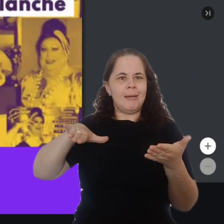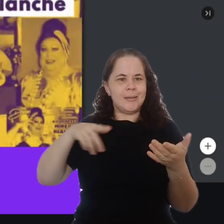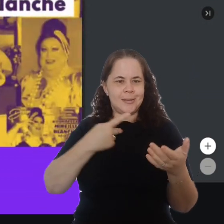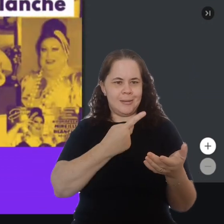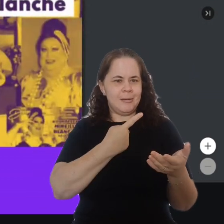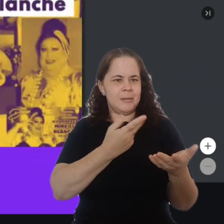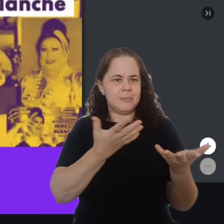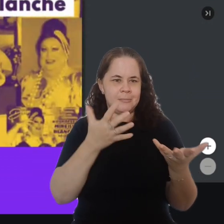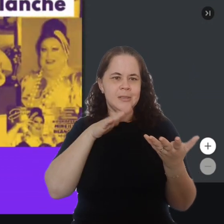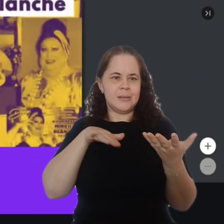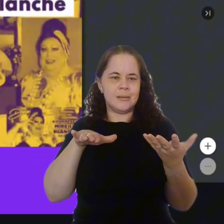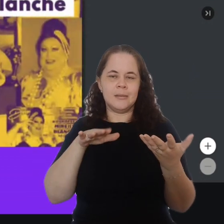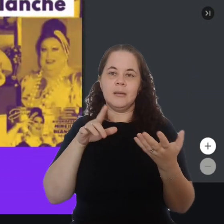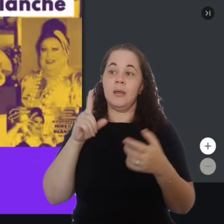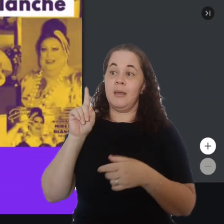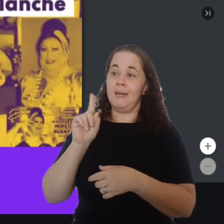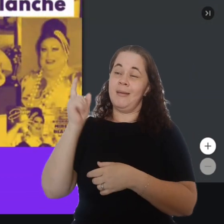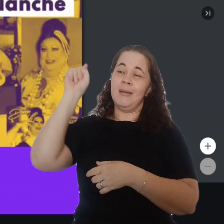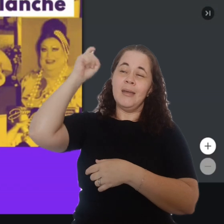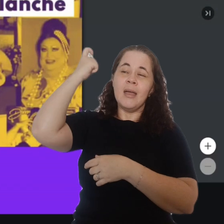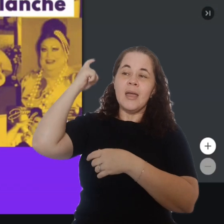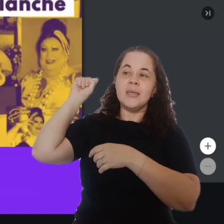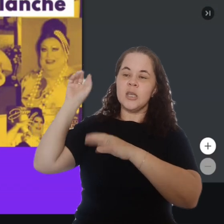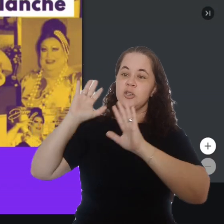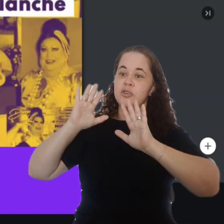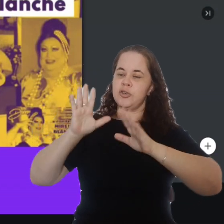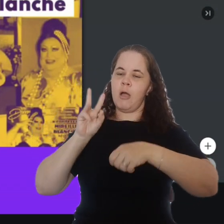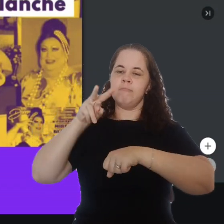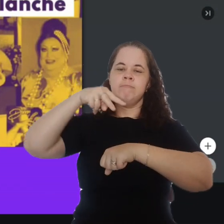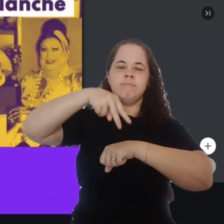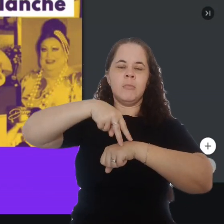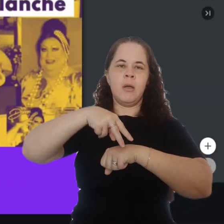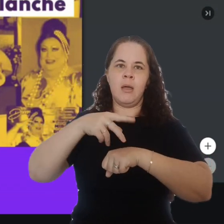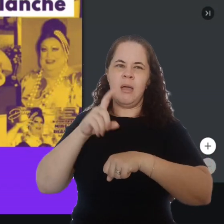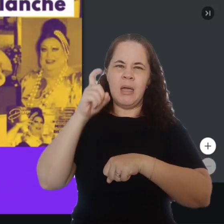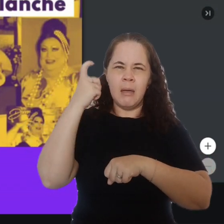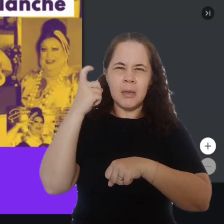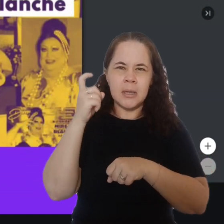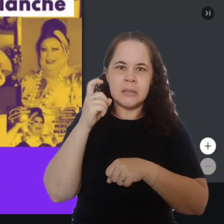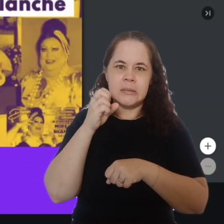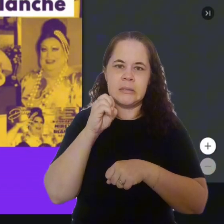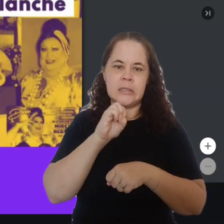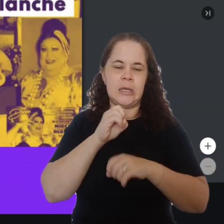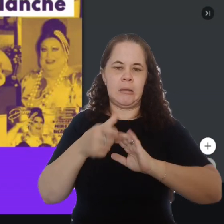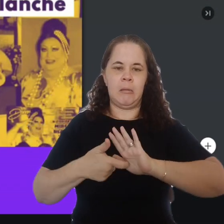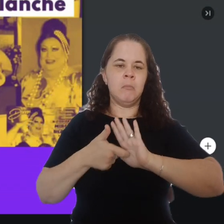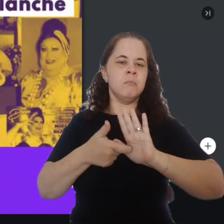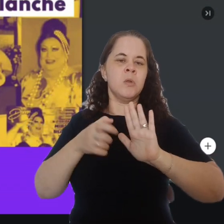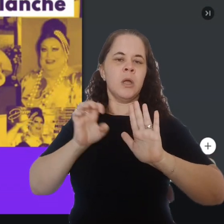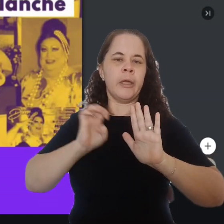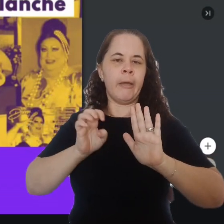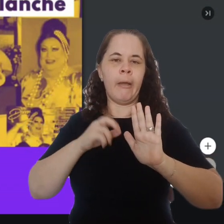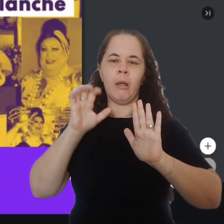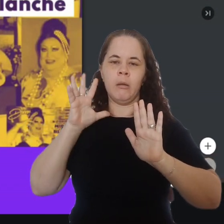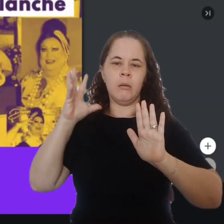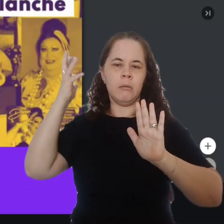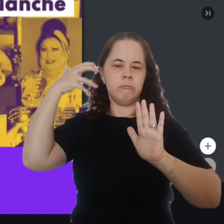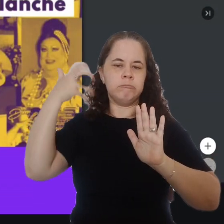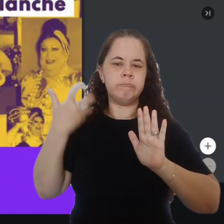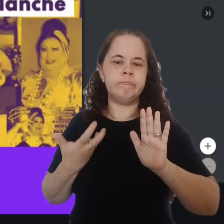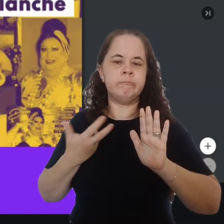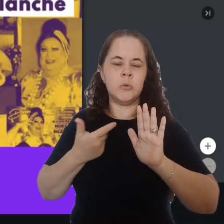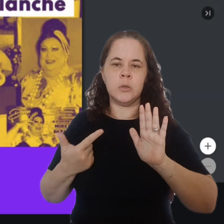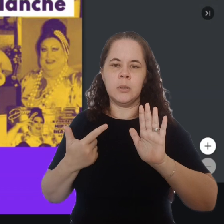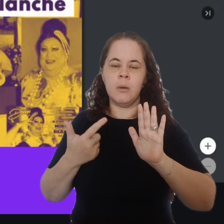né? E ele vem de uma época em que se sair do armário era uma questão de se